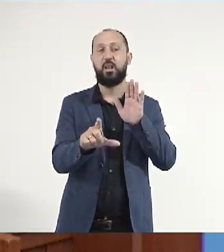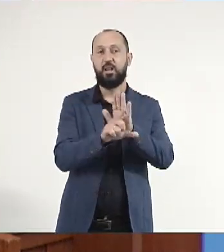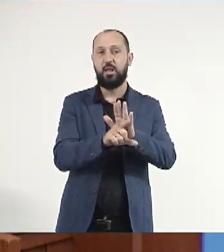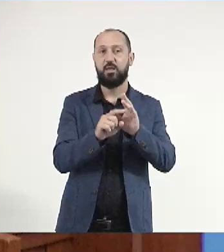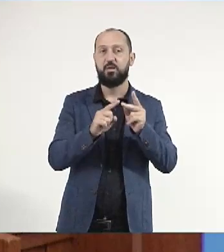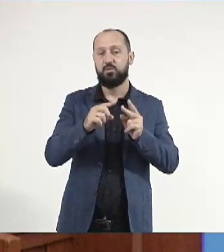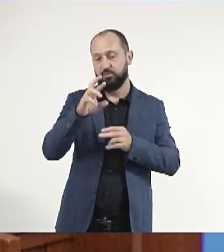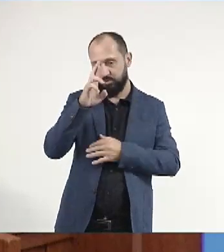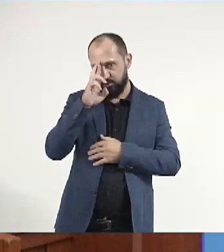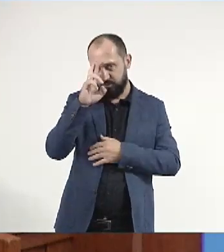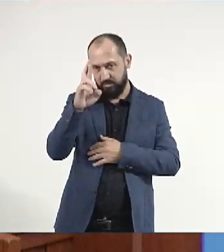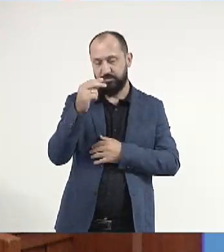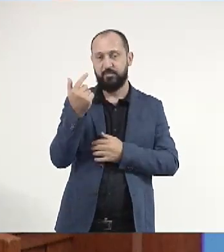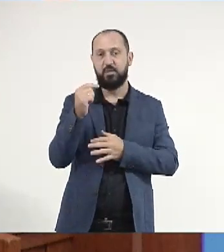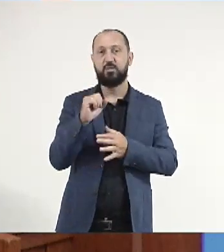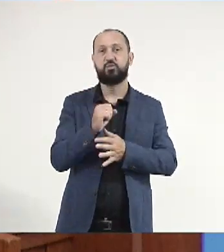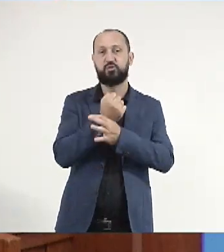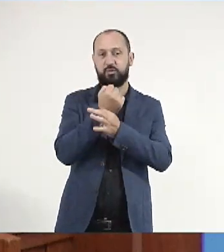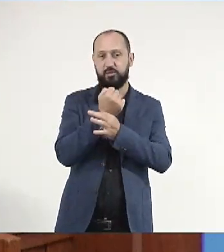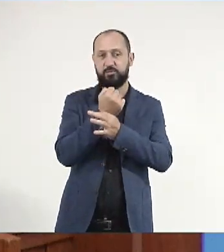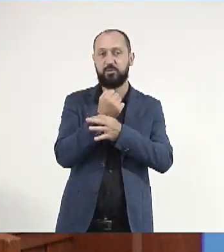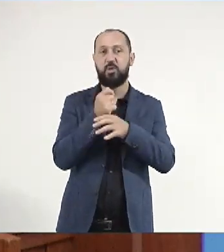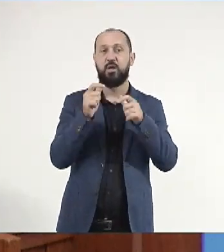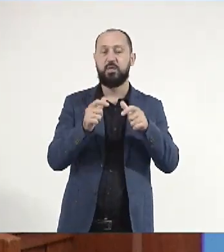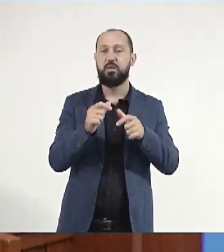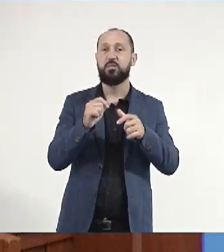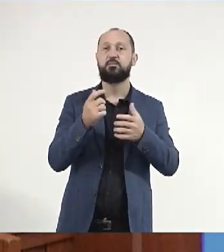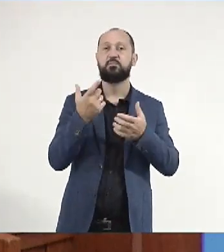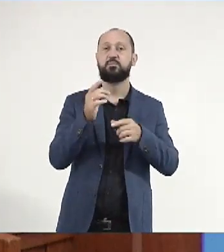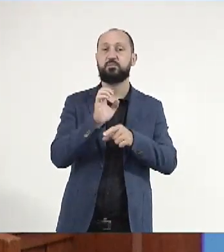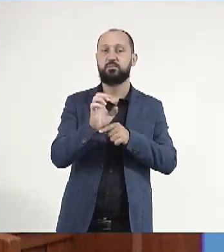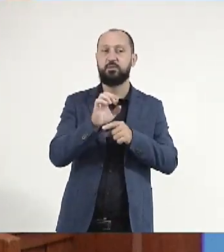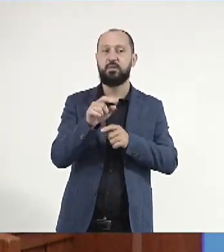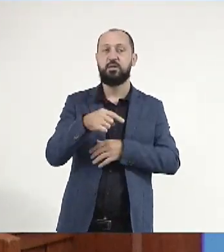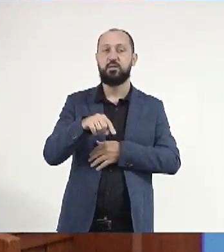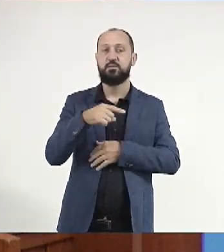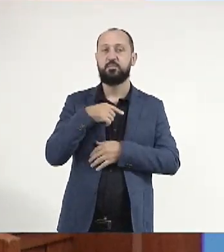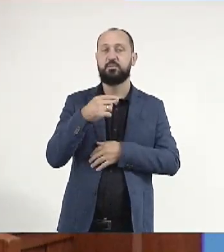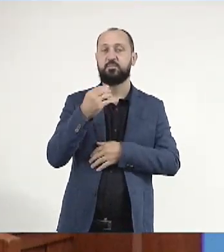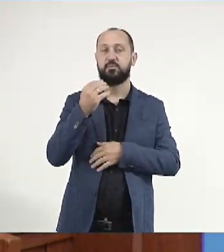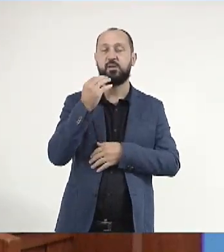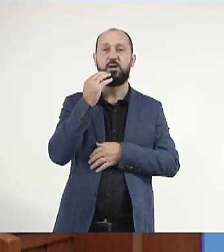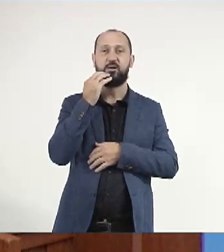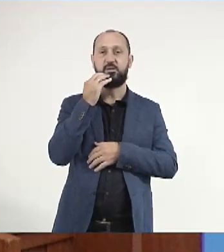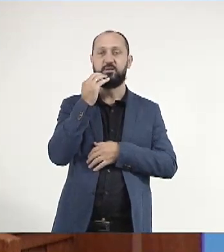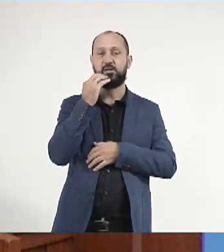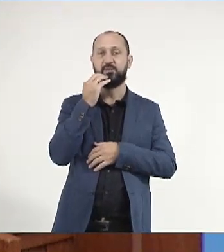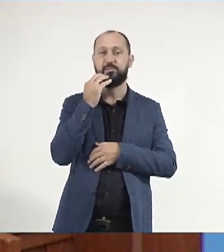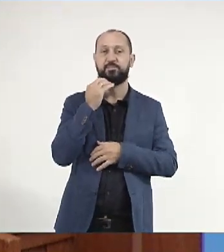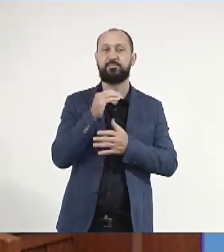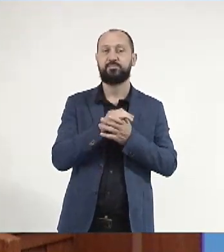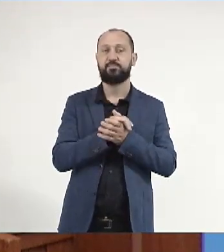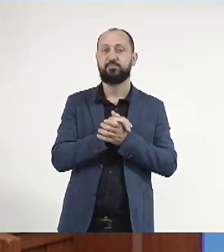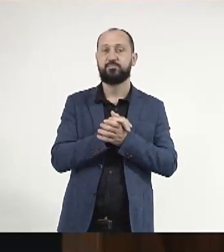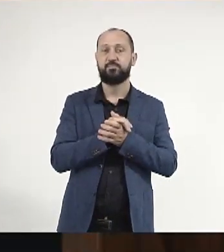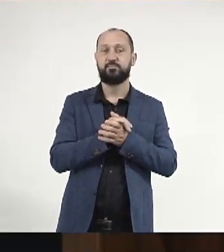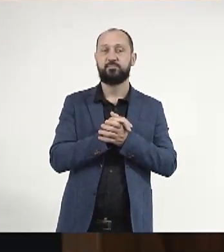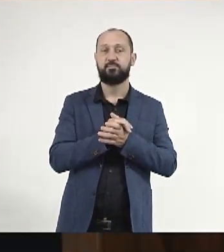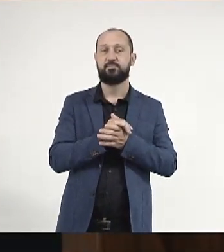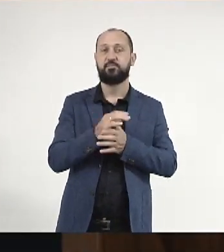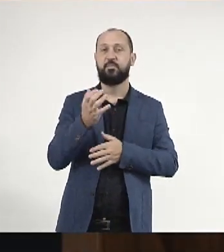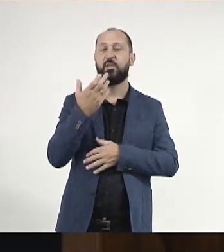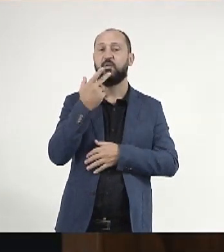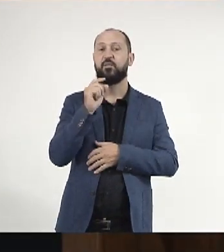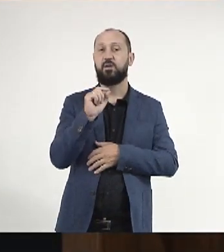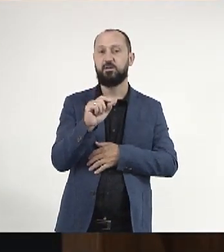tem autoridade, não tem segurança no Estado e as pessoas ficam vulneráveis, né? O que eu queria dizer